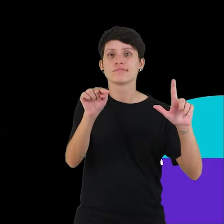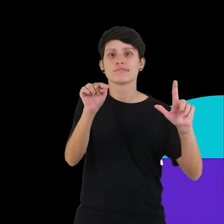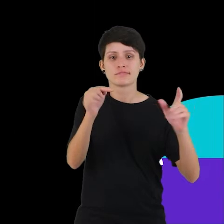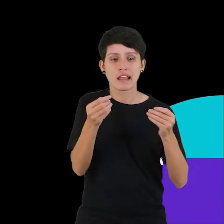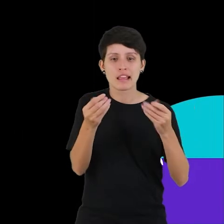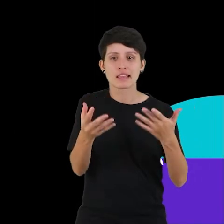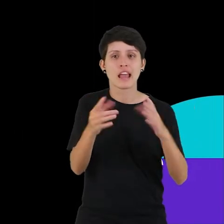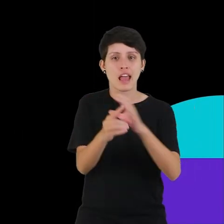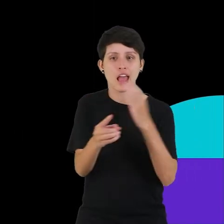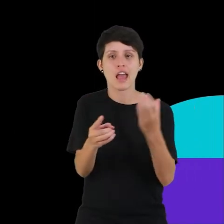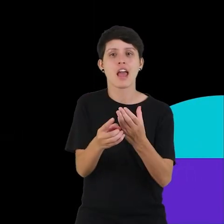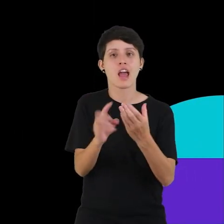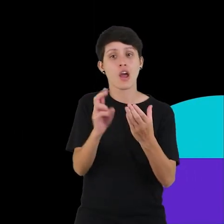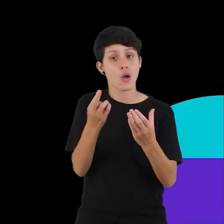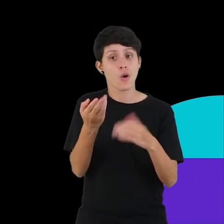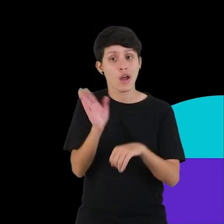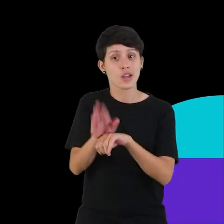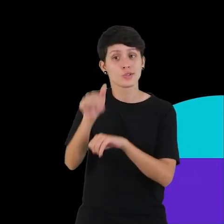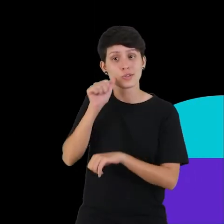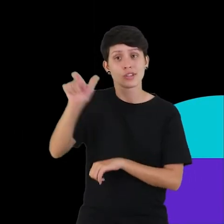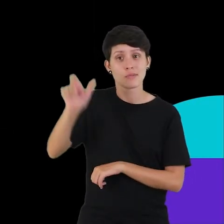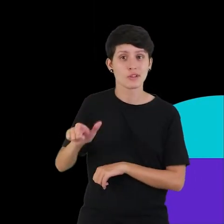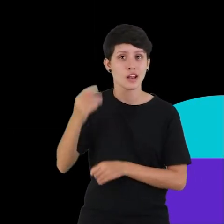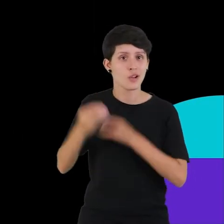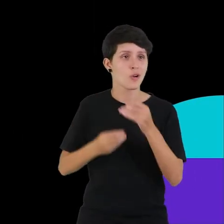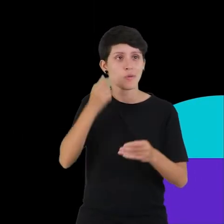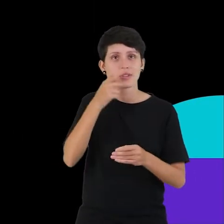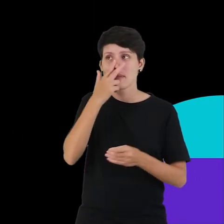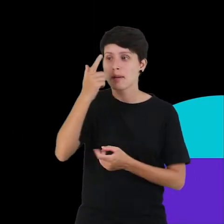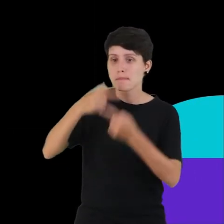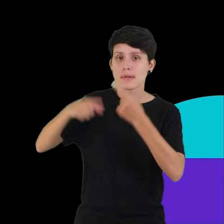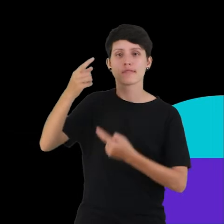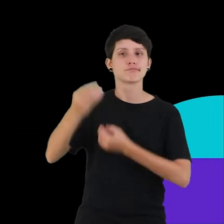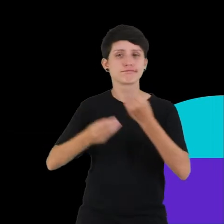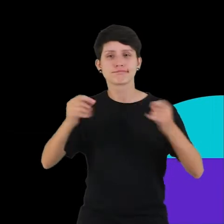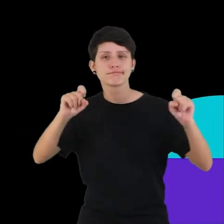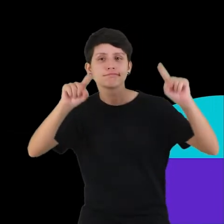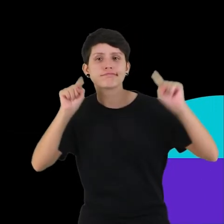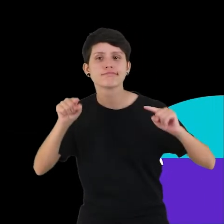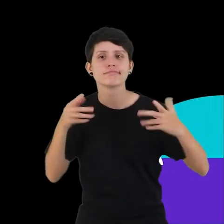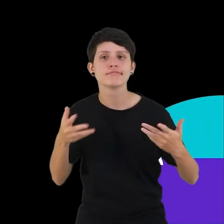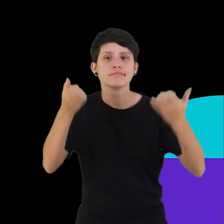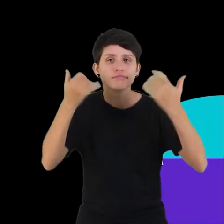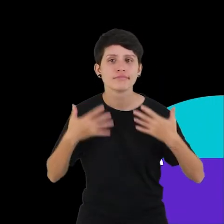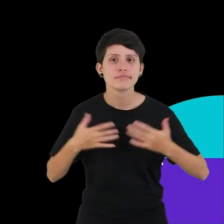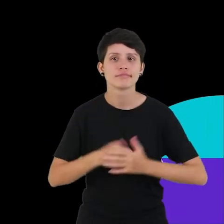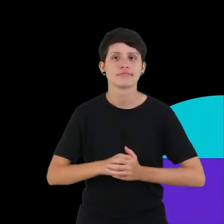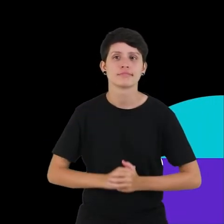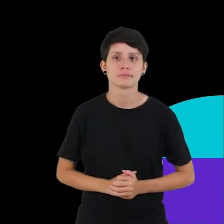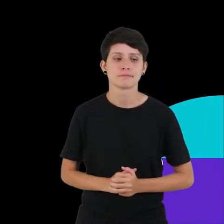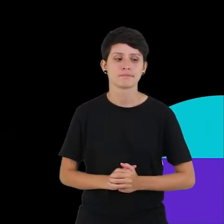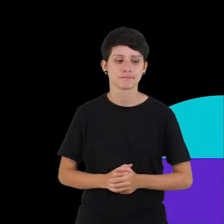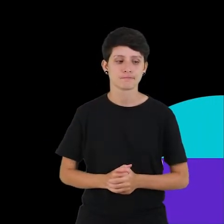ali ela, na comunidade, tenha mais facilidade para vender, porque conhece as pessoas, está perto. Então, esse é o programa da